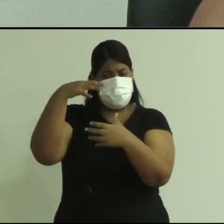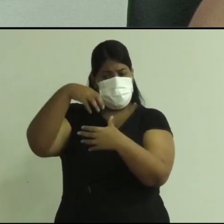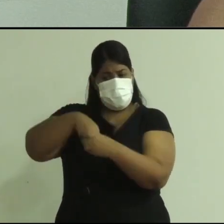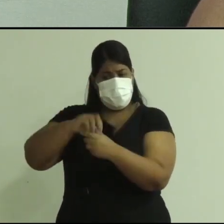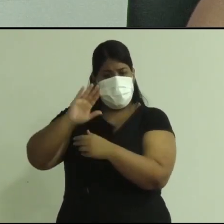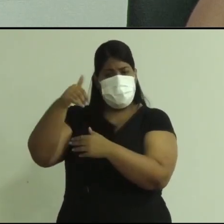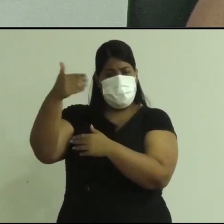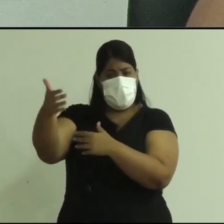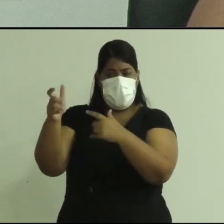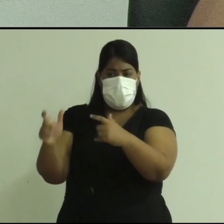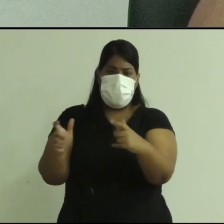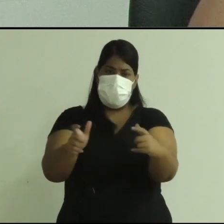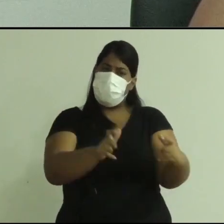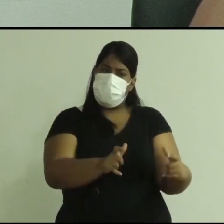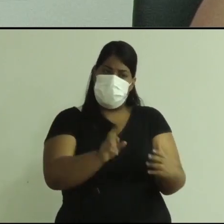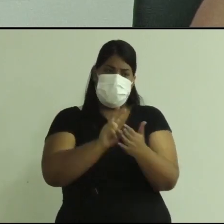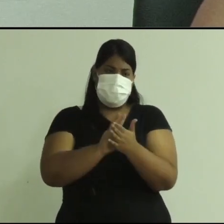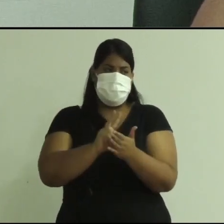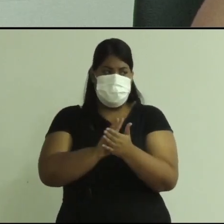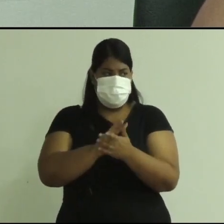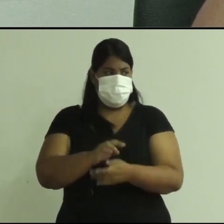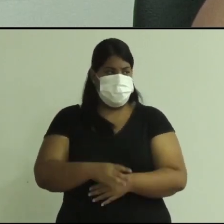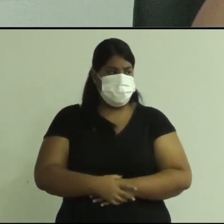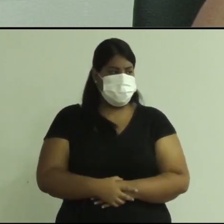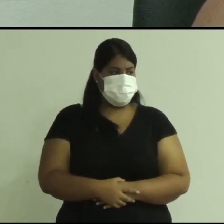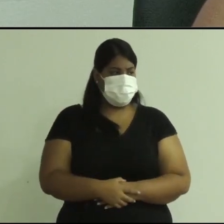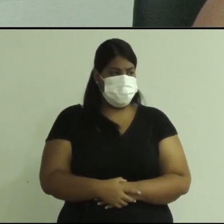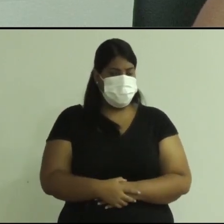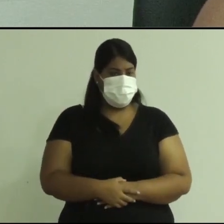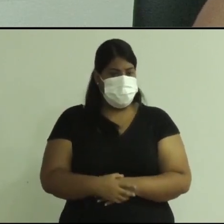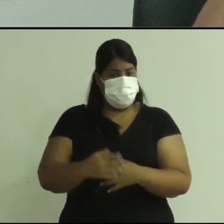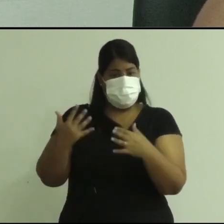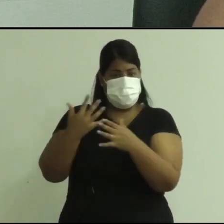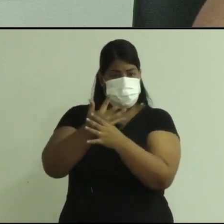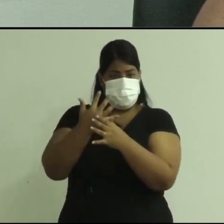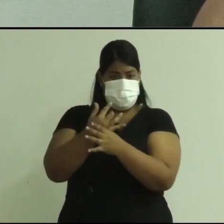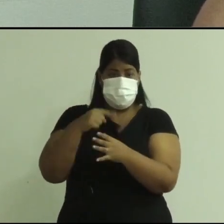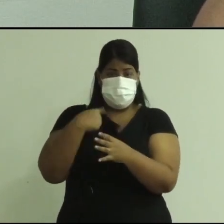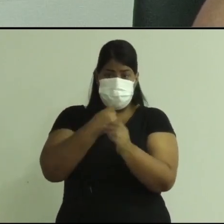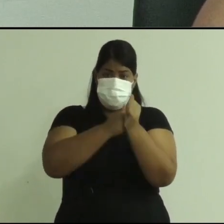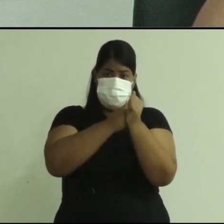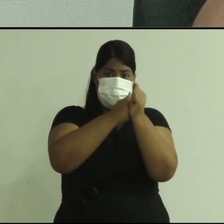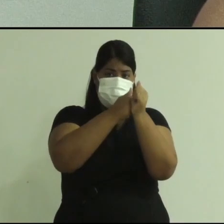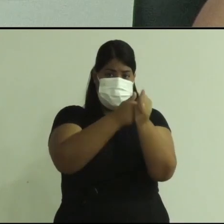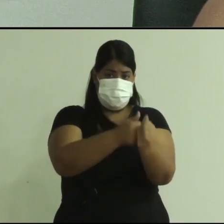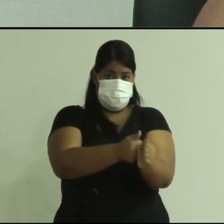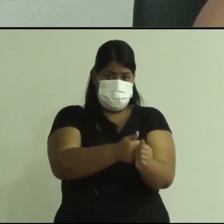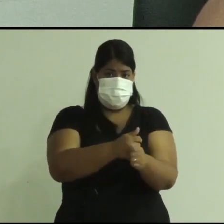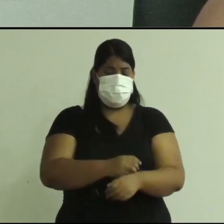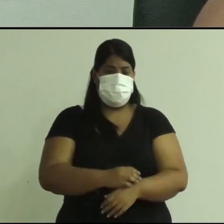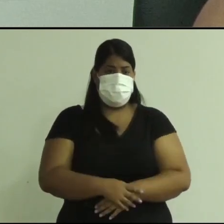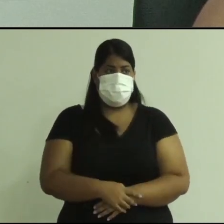nossos territórios ancestral. Na cidade, somos perseguidos.